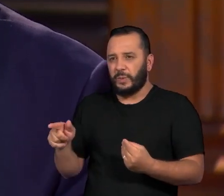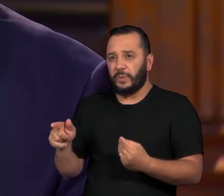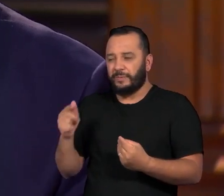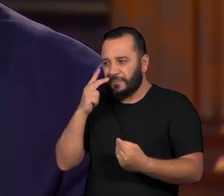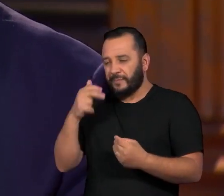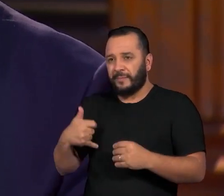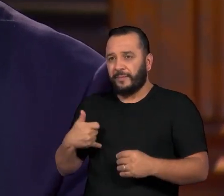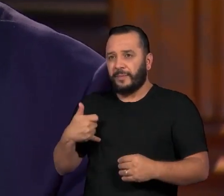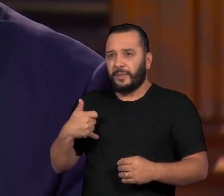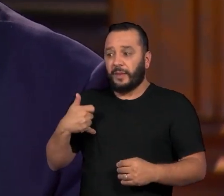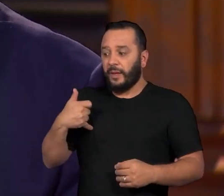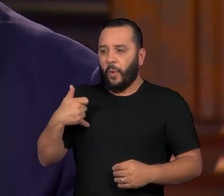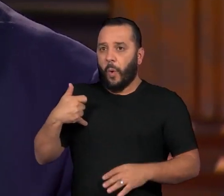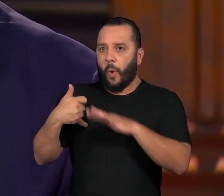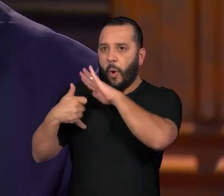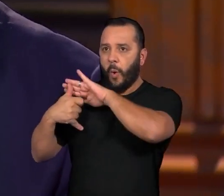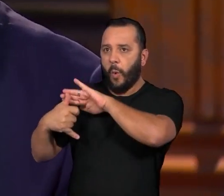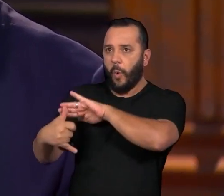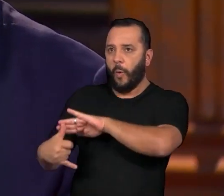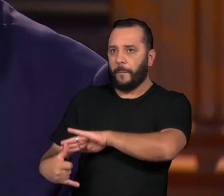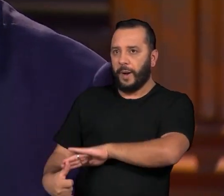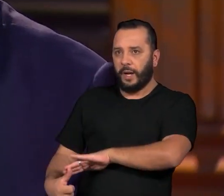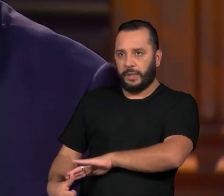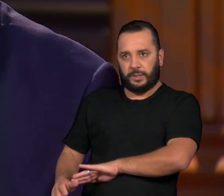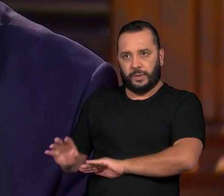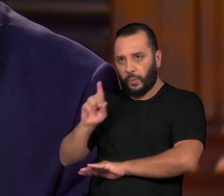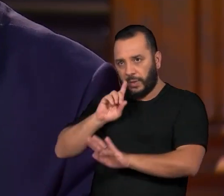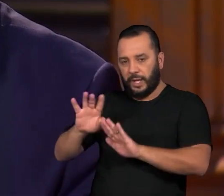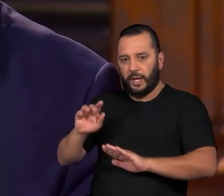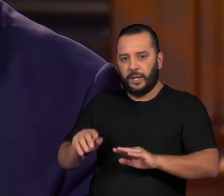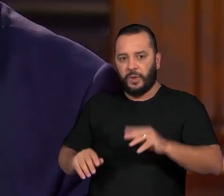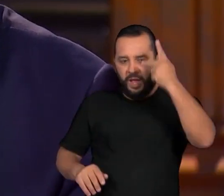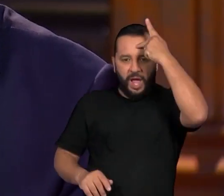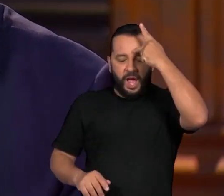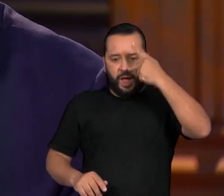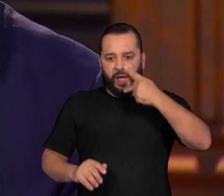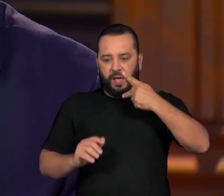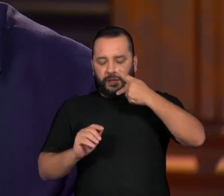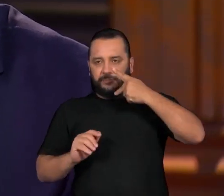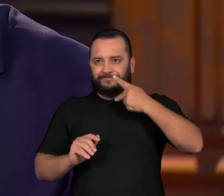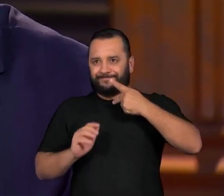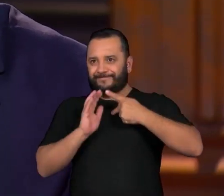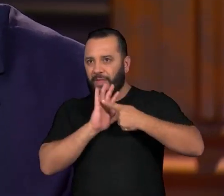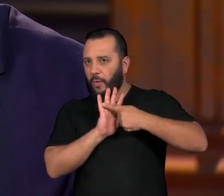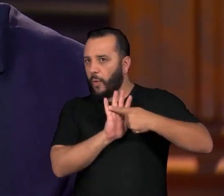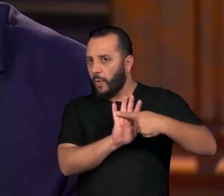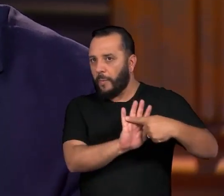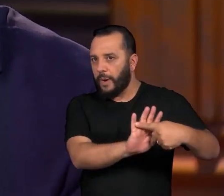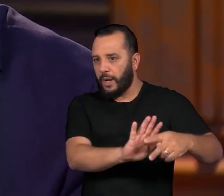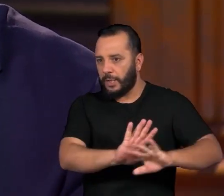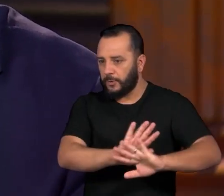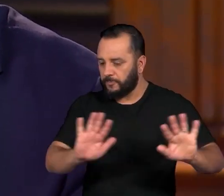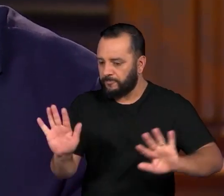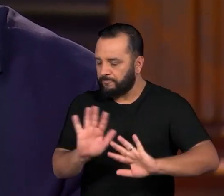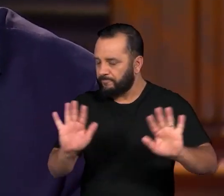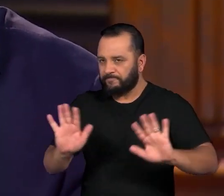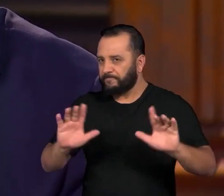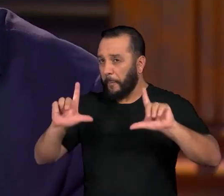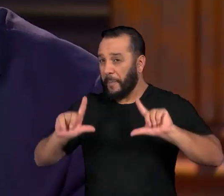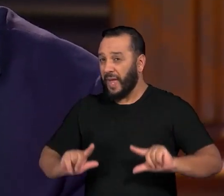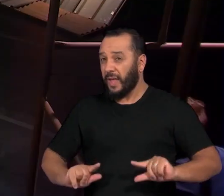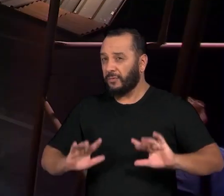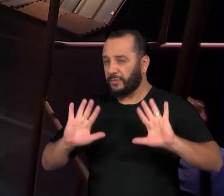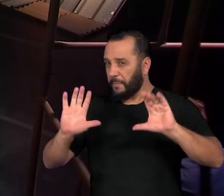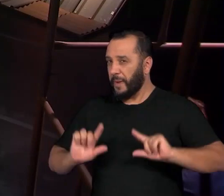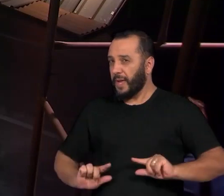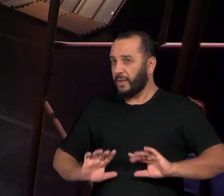vanglória aqui tá começando você se tornar egocêntrico puxa menos Reginaldo menos é